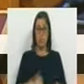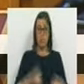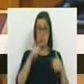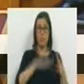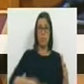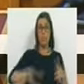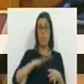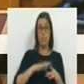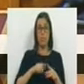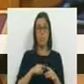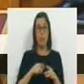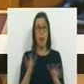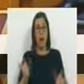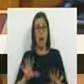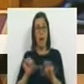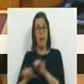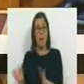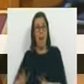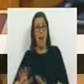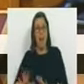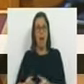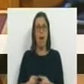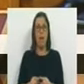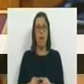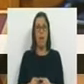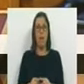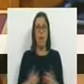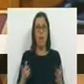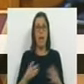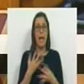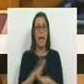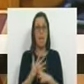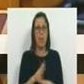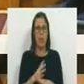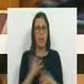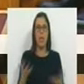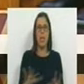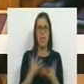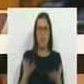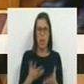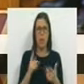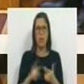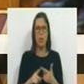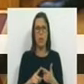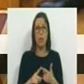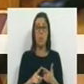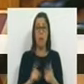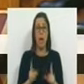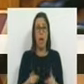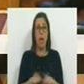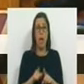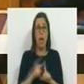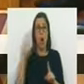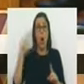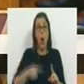à utilização do glicofato são os queimadores ligeiros, na prática é